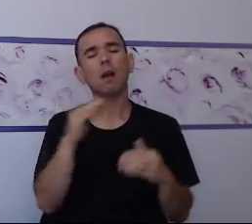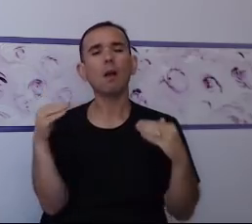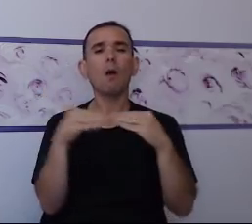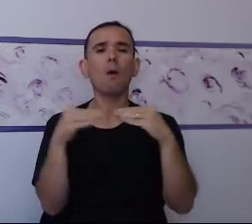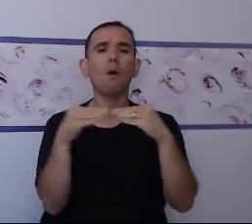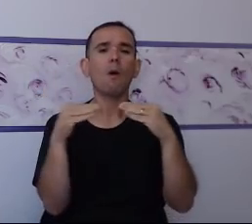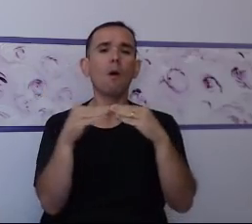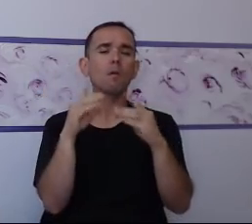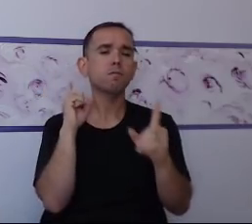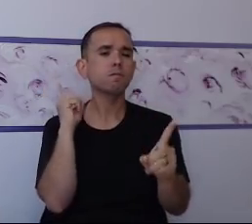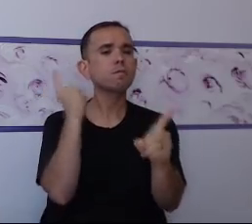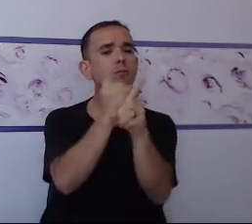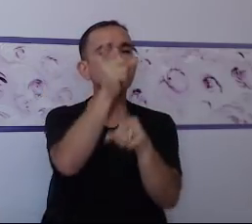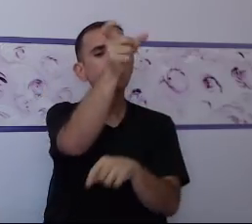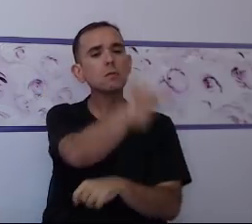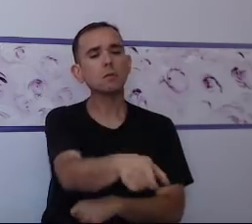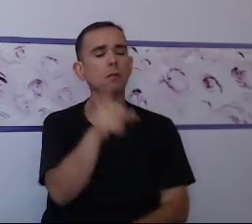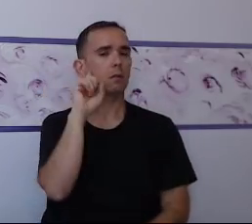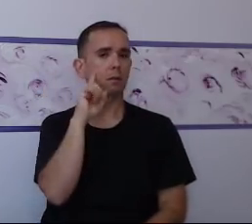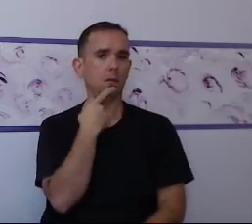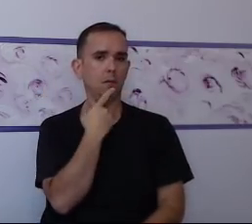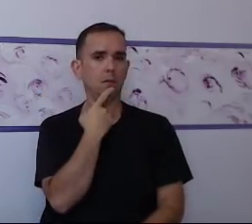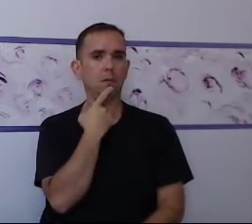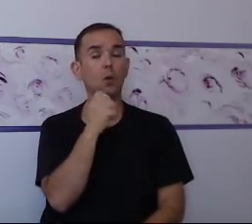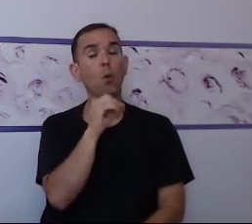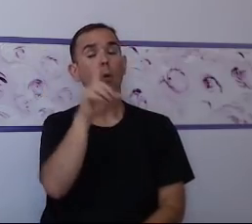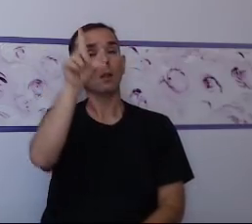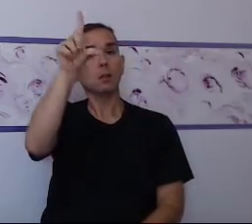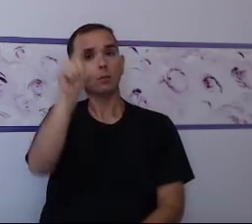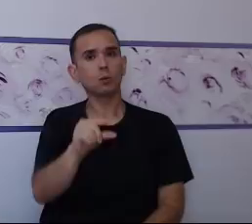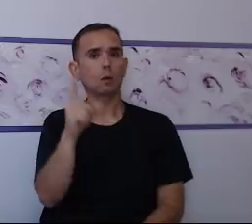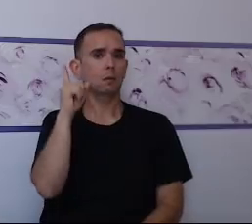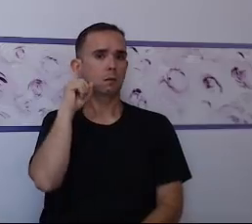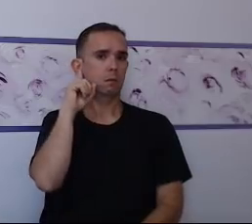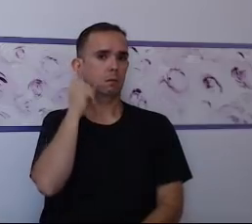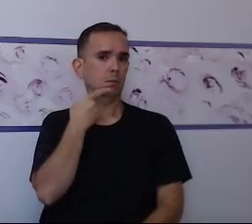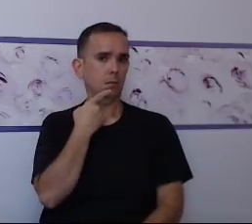de encontro com o aluno com surdez ou déficit auditivo. Tá?